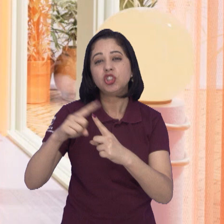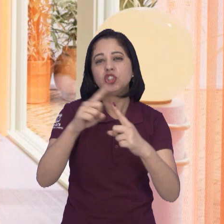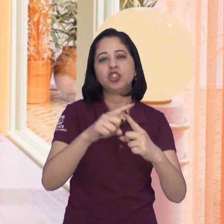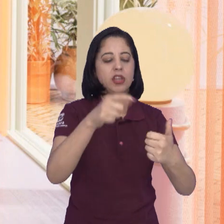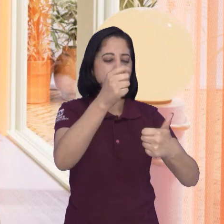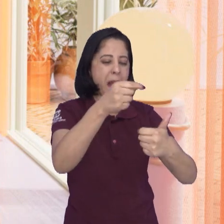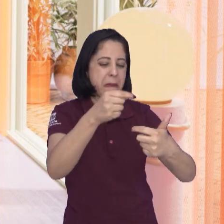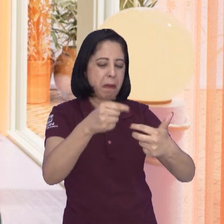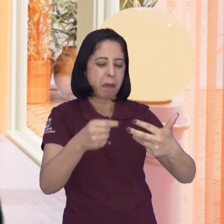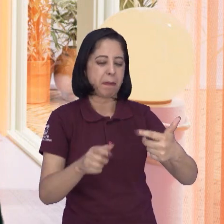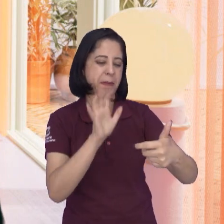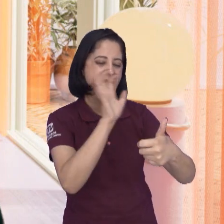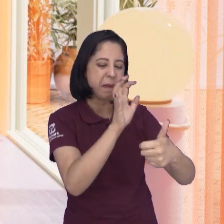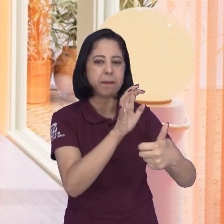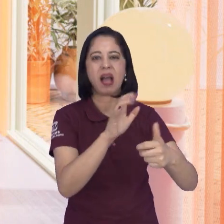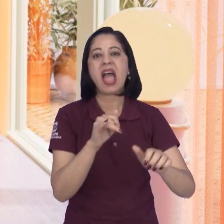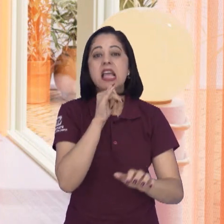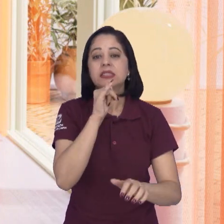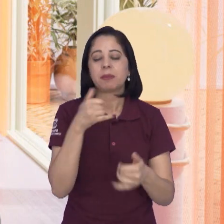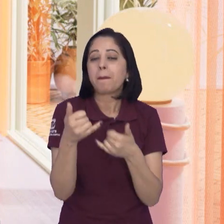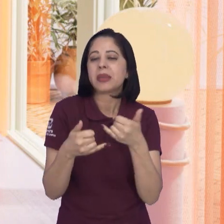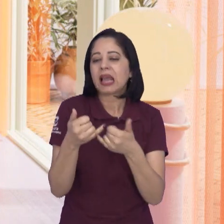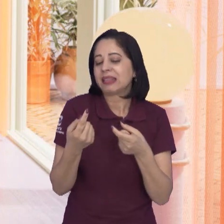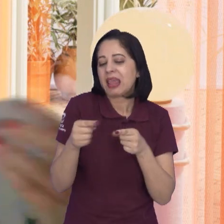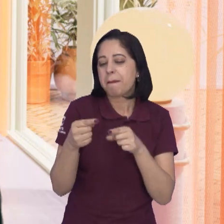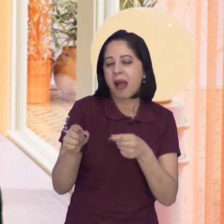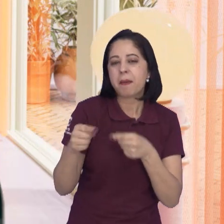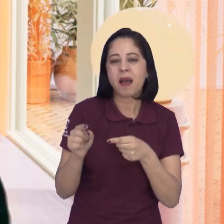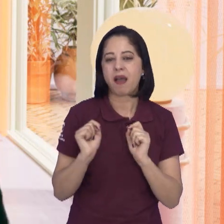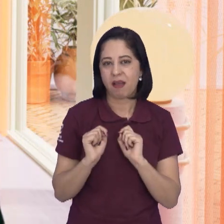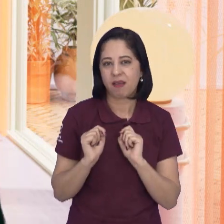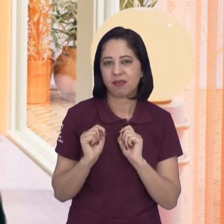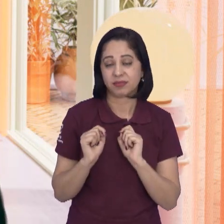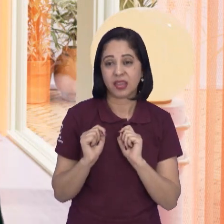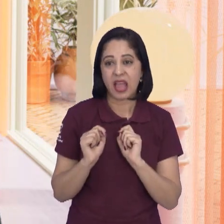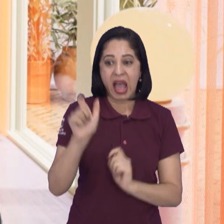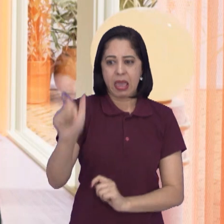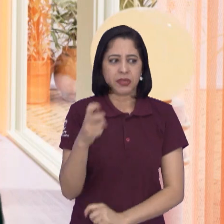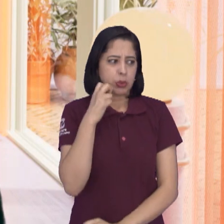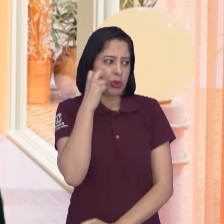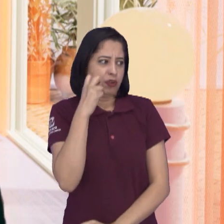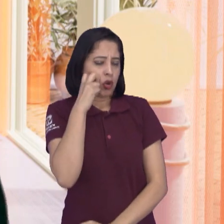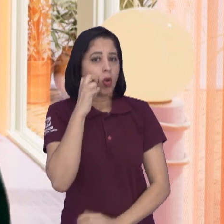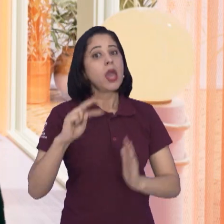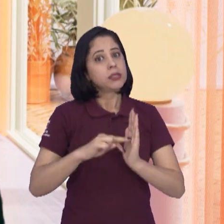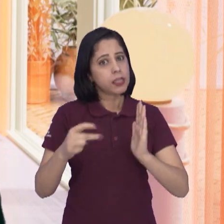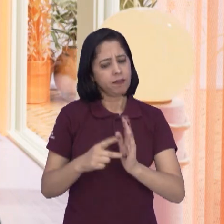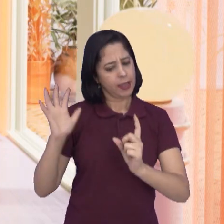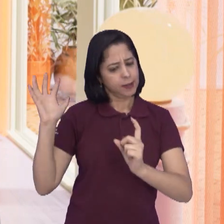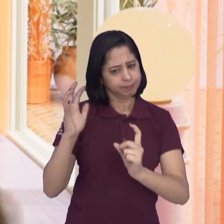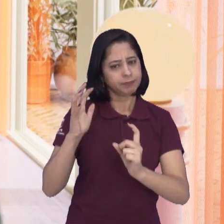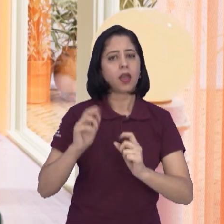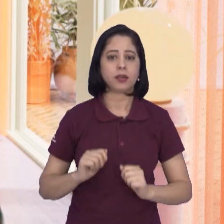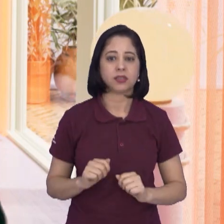assédio sexual. Não é simples uma brincadeirinha de mau gosto perto de outras pessoas, né? E já tem profissionais que relatam